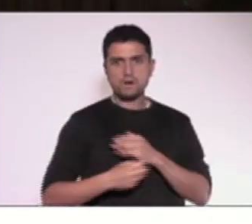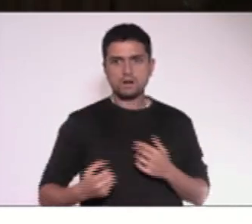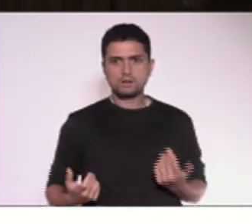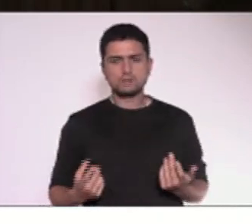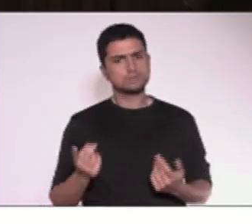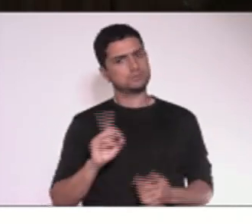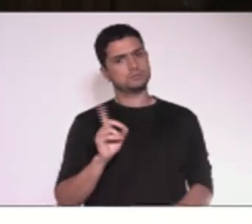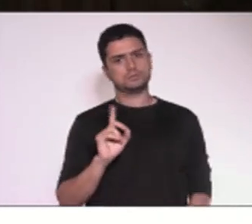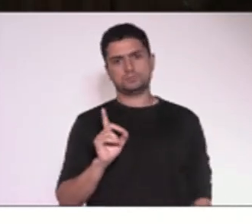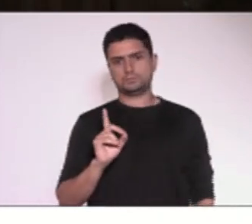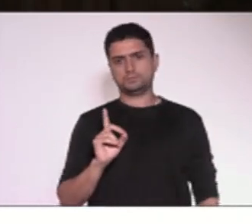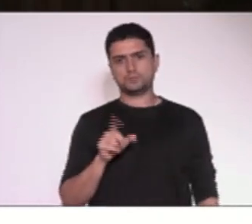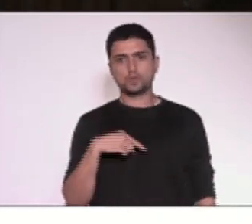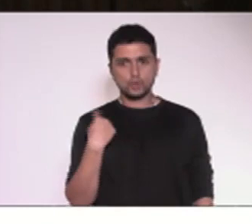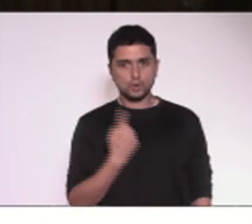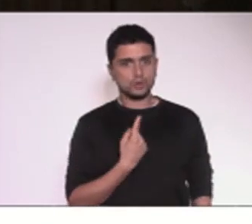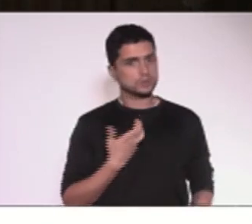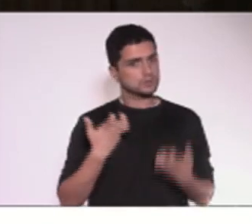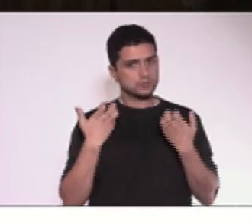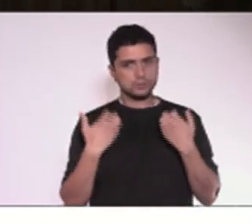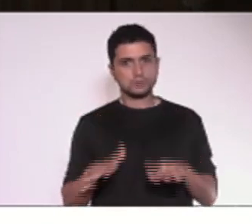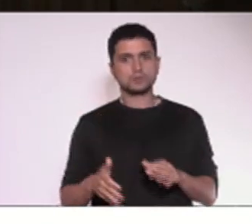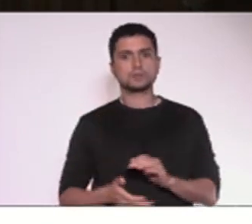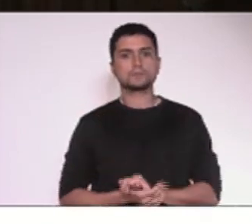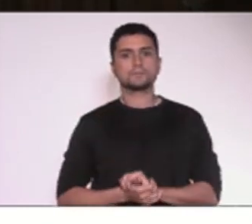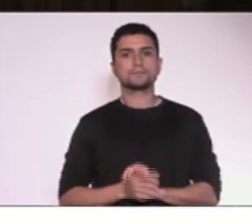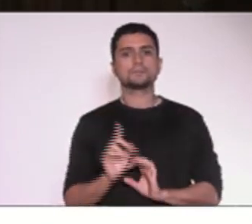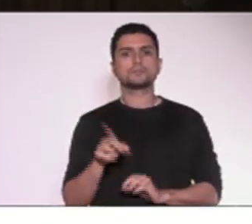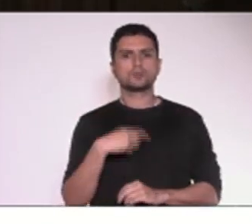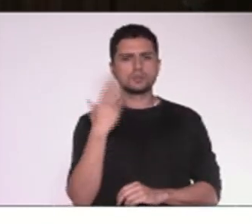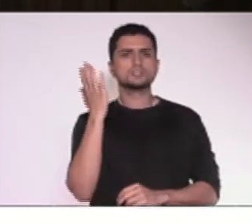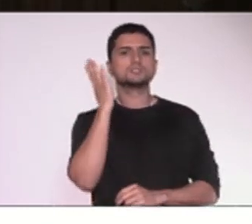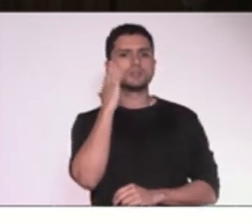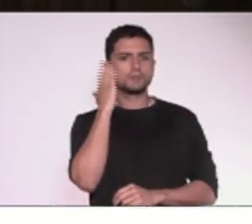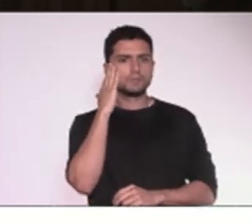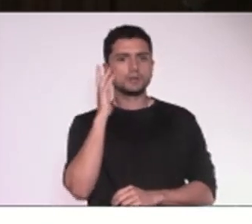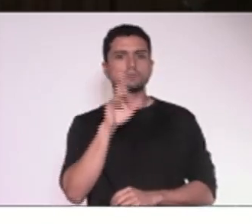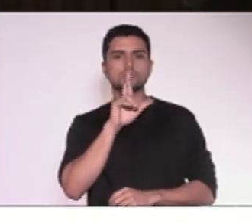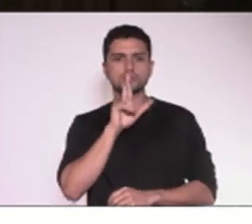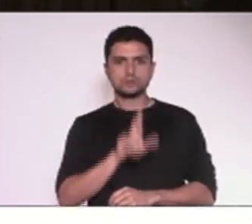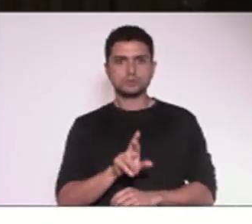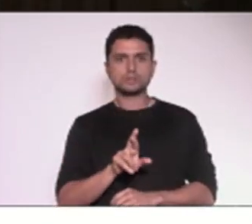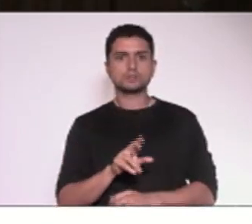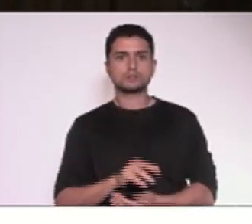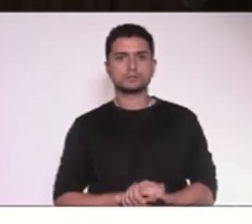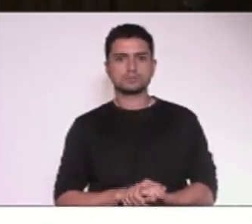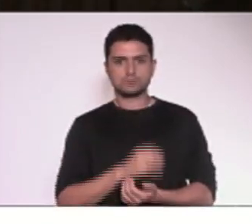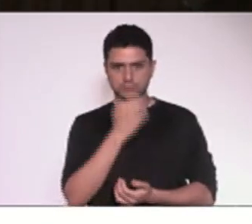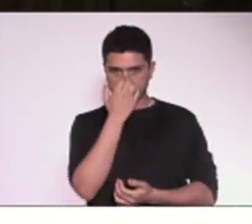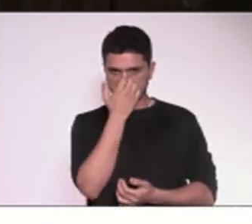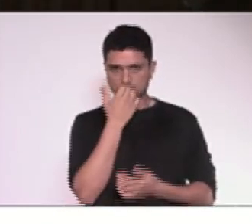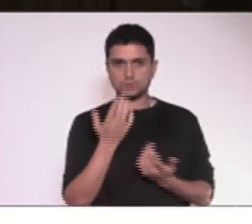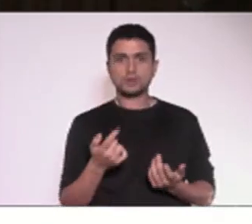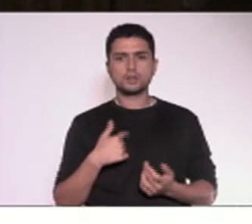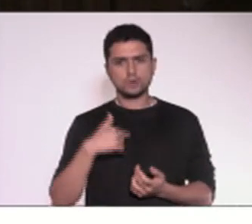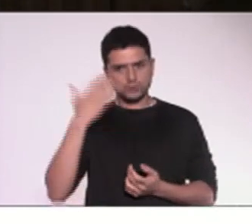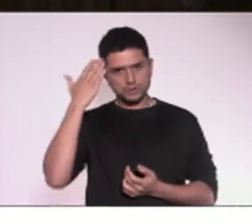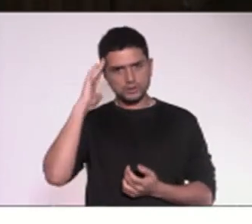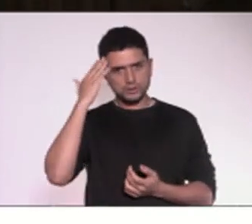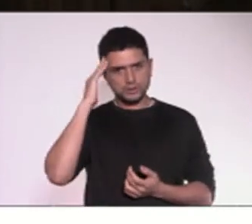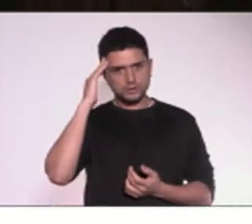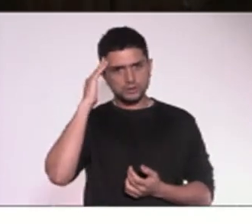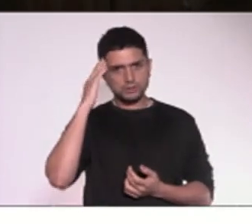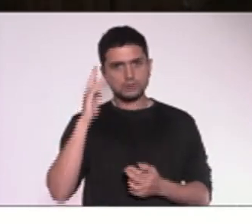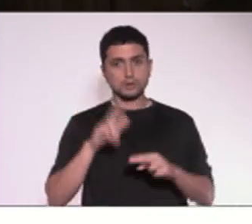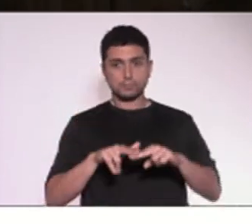Senhores, não queremos isso, sabemos esse resultado. E eu entendo que é por